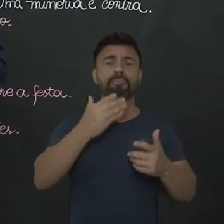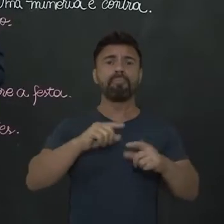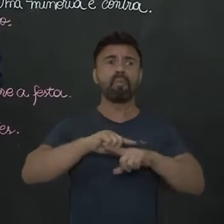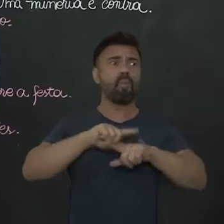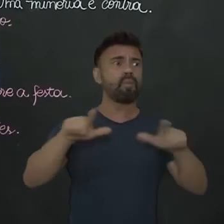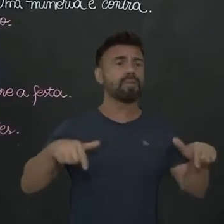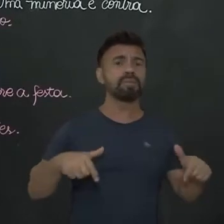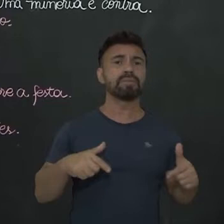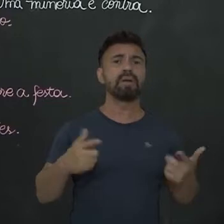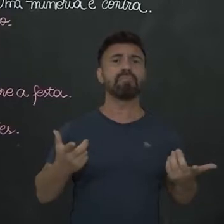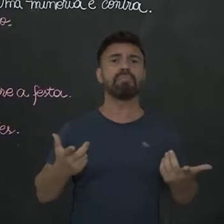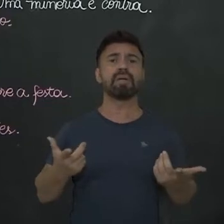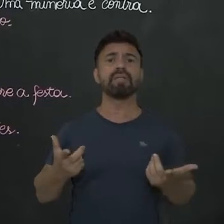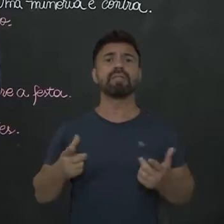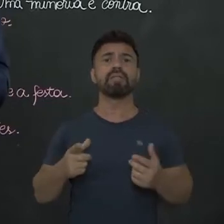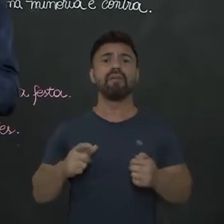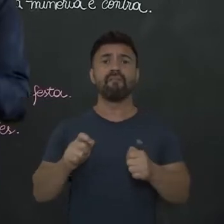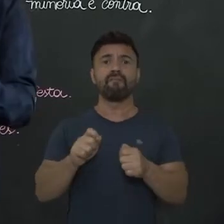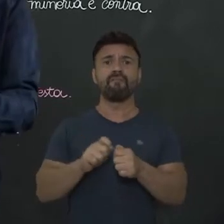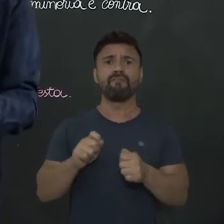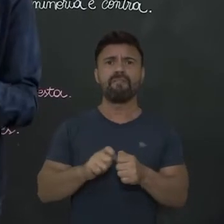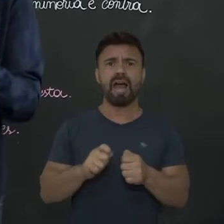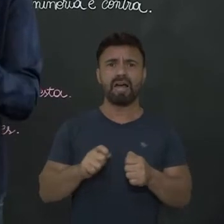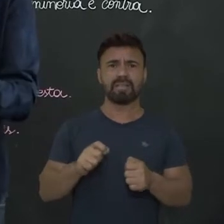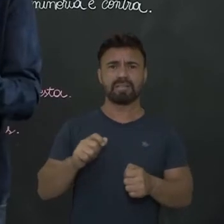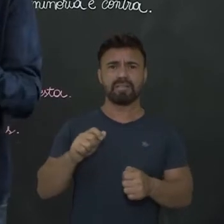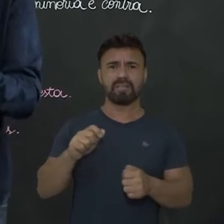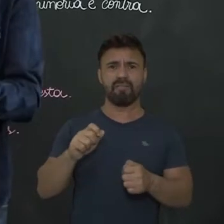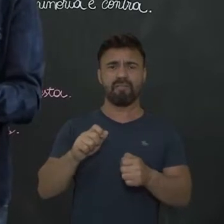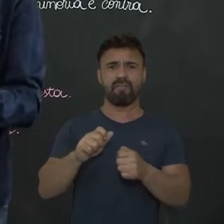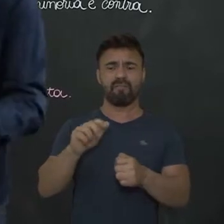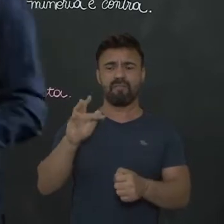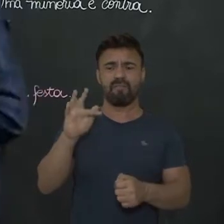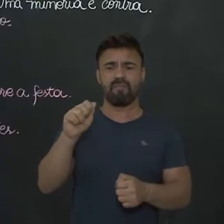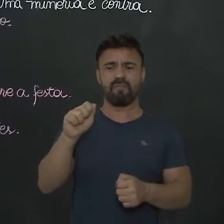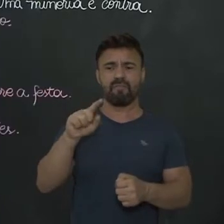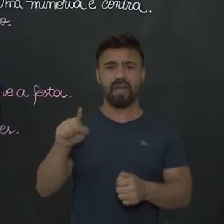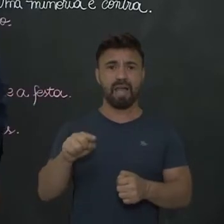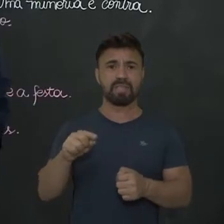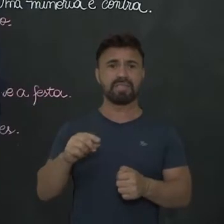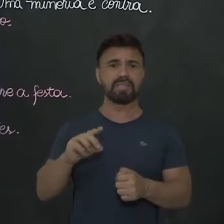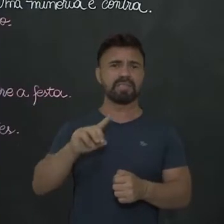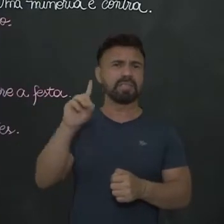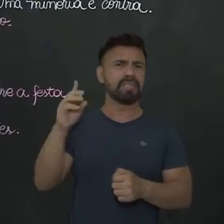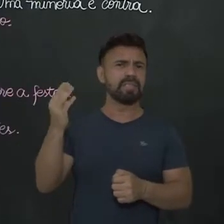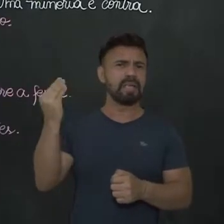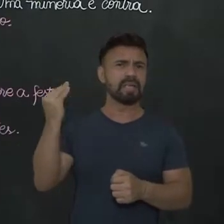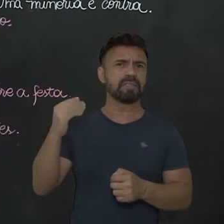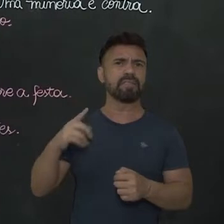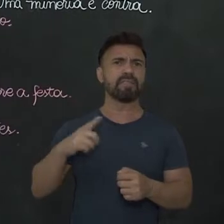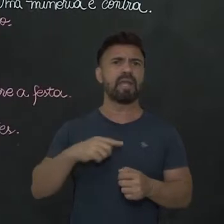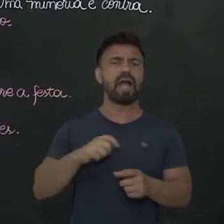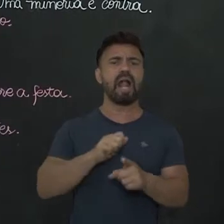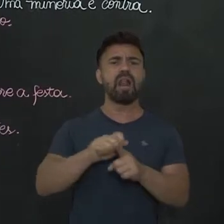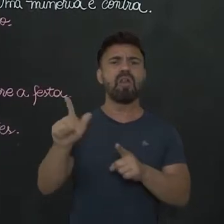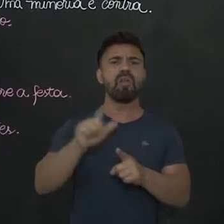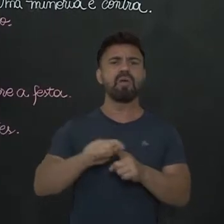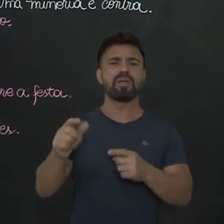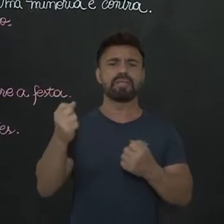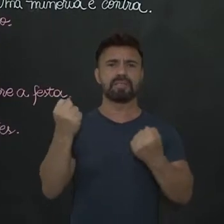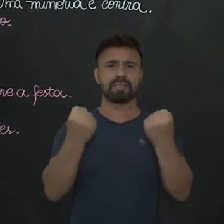modo impessoal. Então faz dias e não fazem dias. Aluga-se